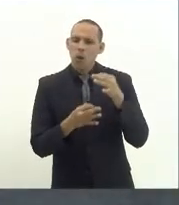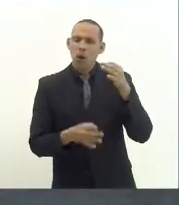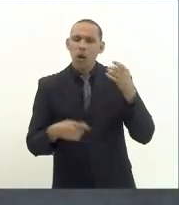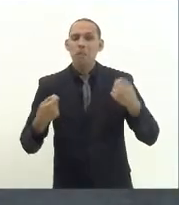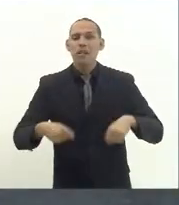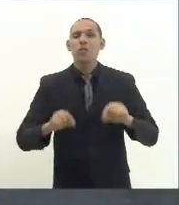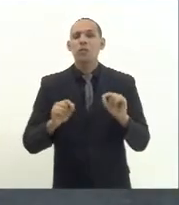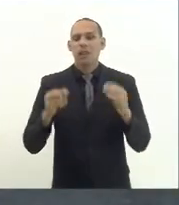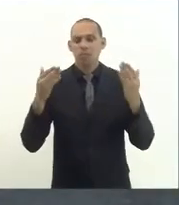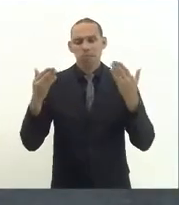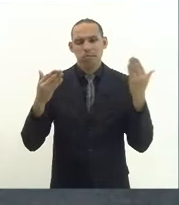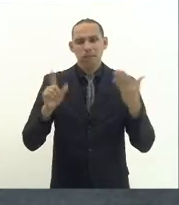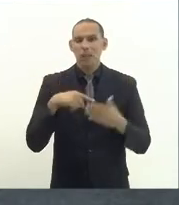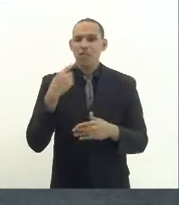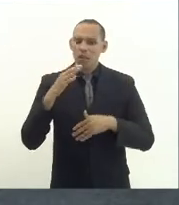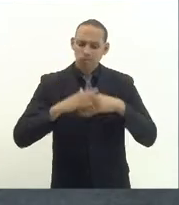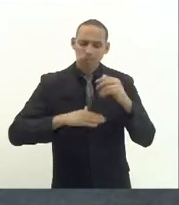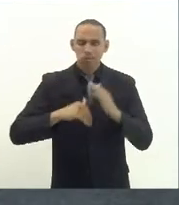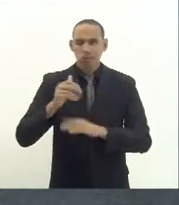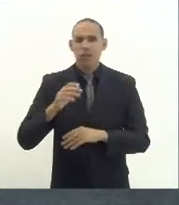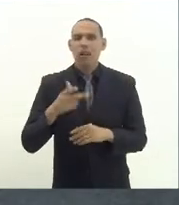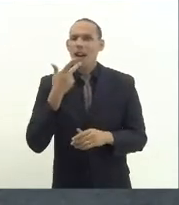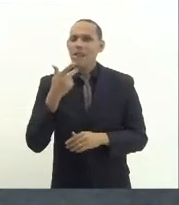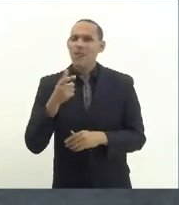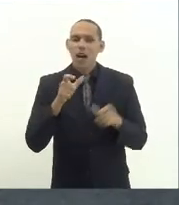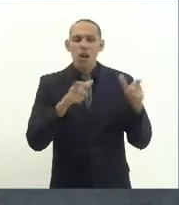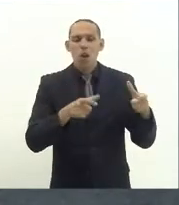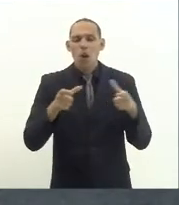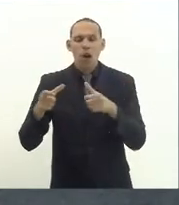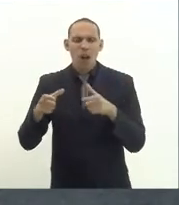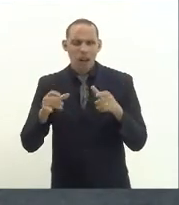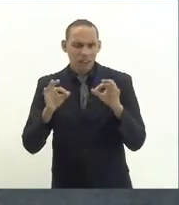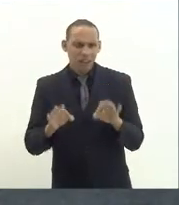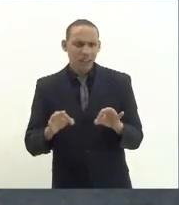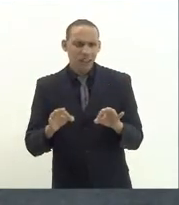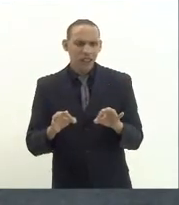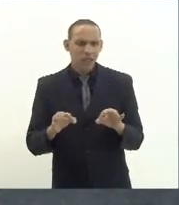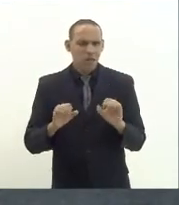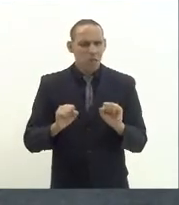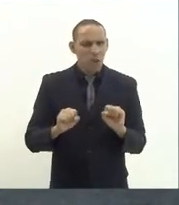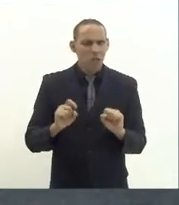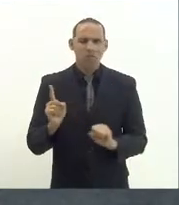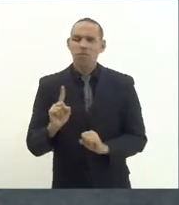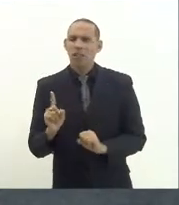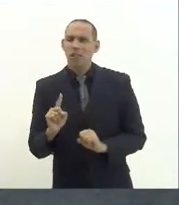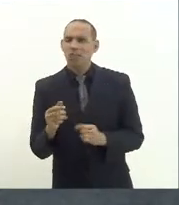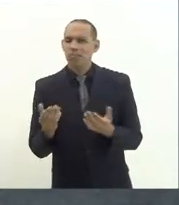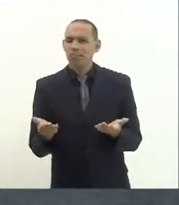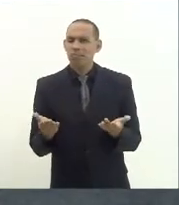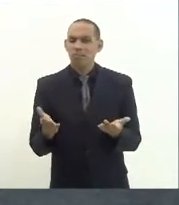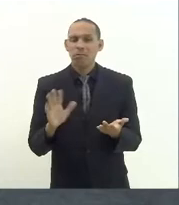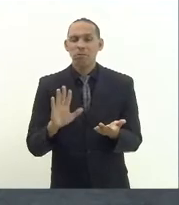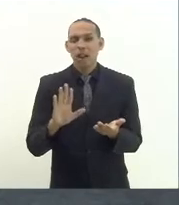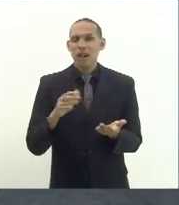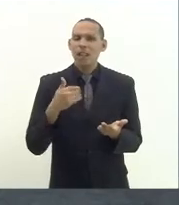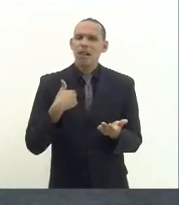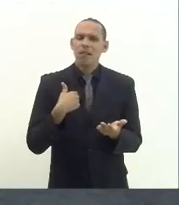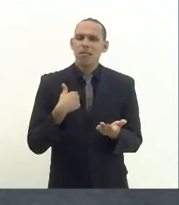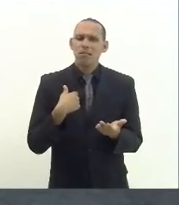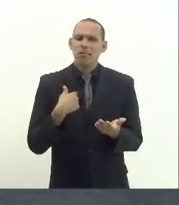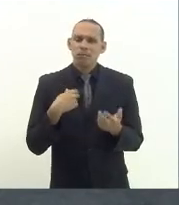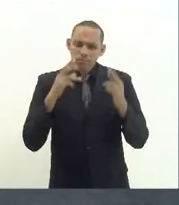dúvidas a respeito da nossa competência em dizer aonde deve estar ou não mas como eu tenho